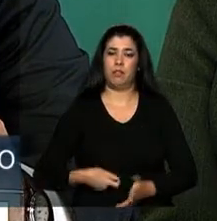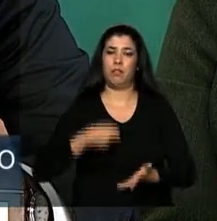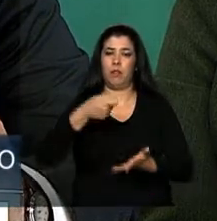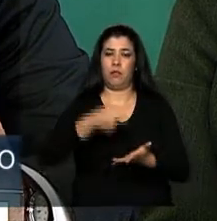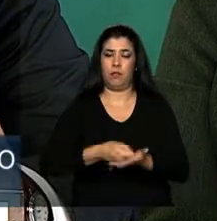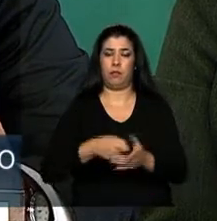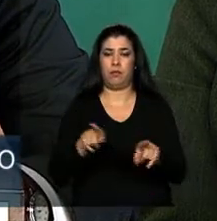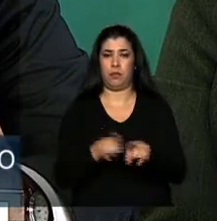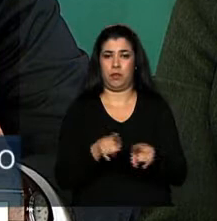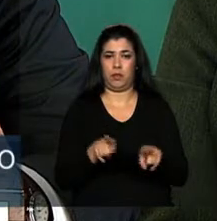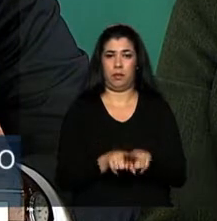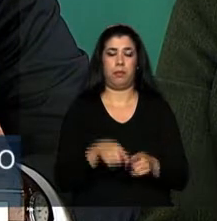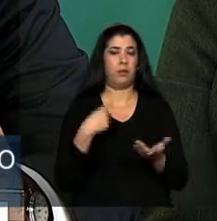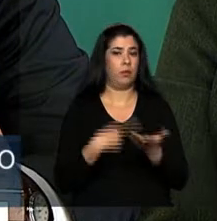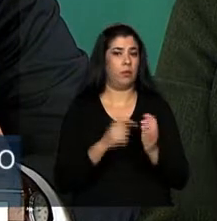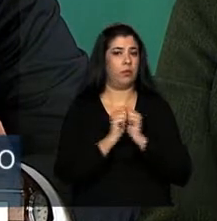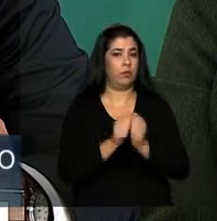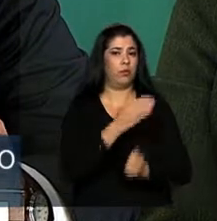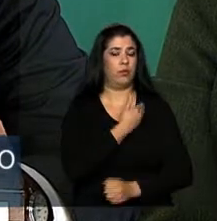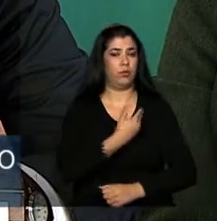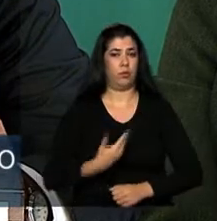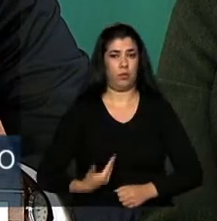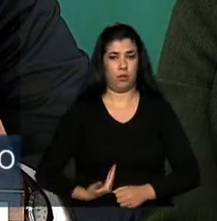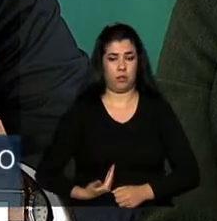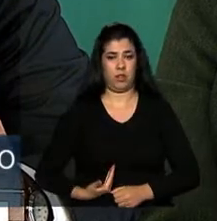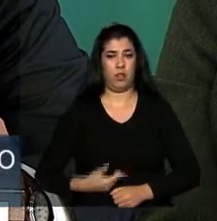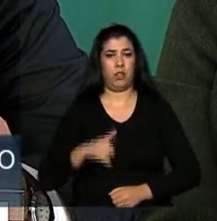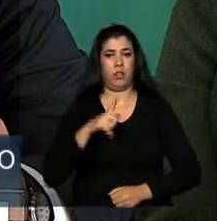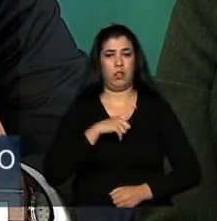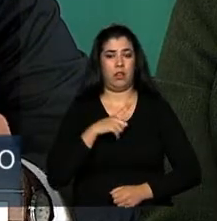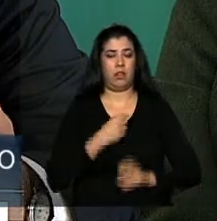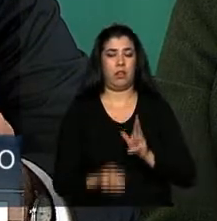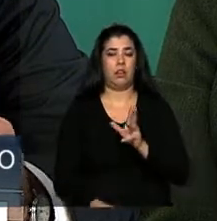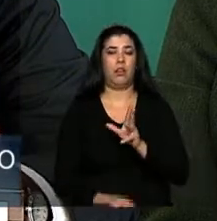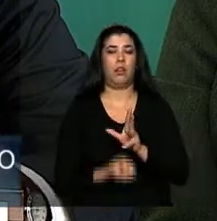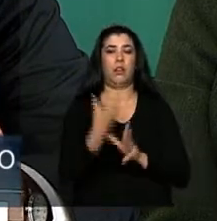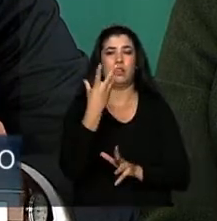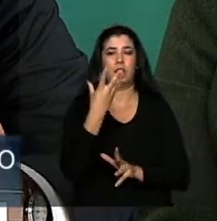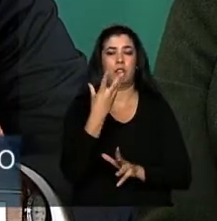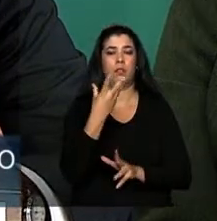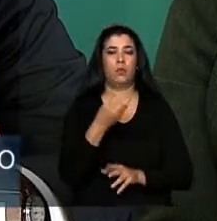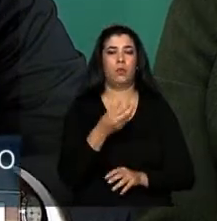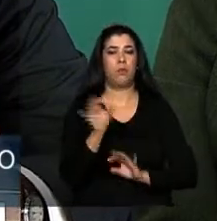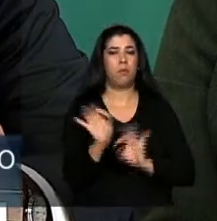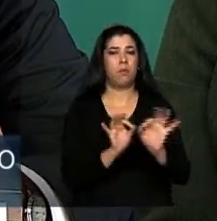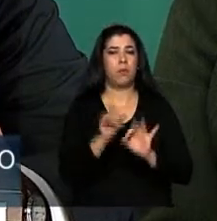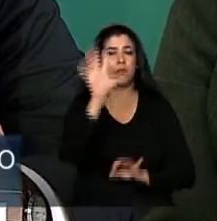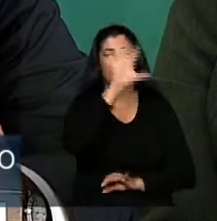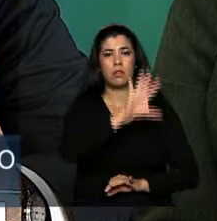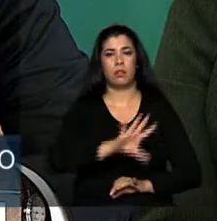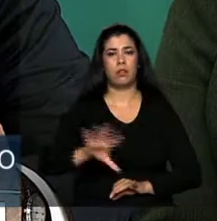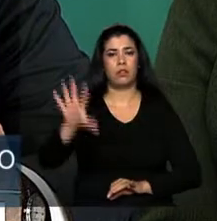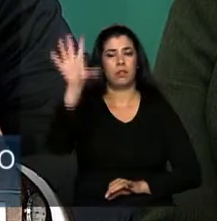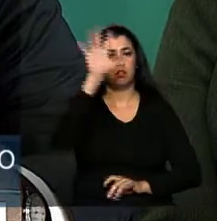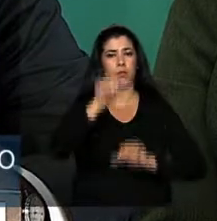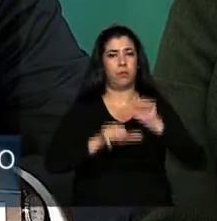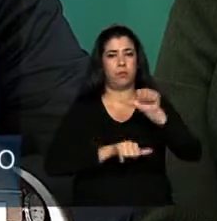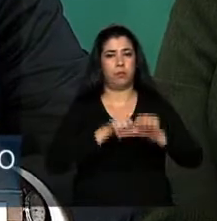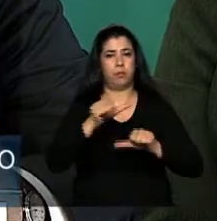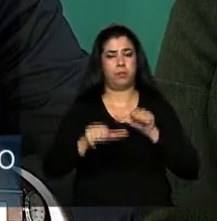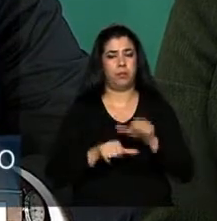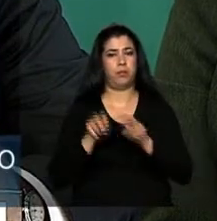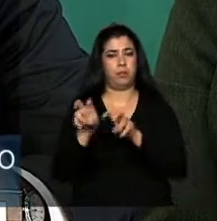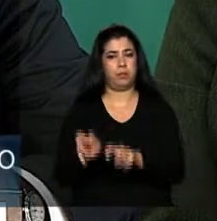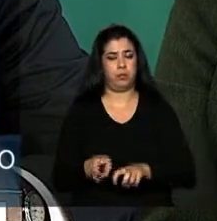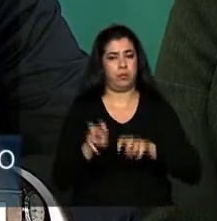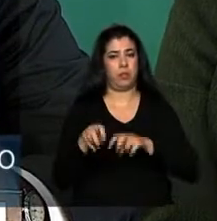reafirmou, né, o compromisso do governo com a implantação do Plano Nacional de Reforma Agrária e reafirmou também